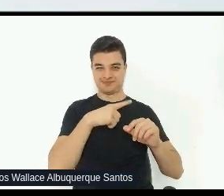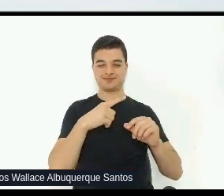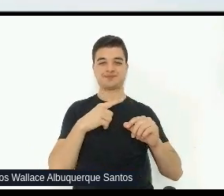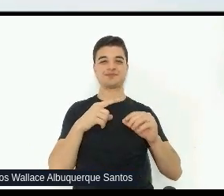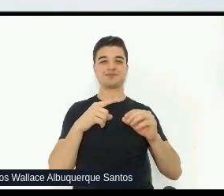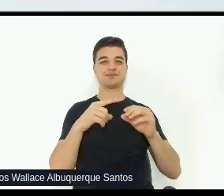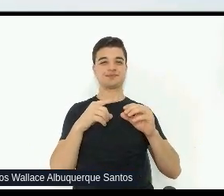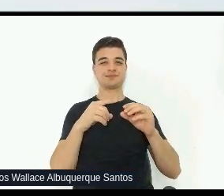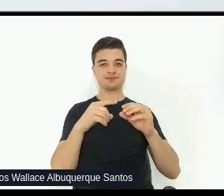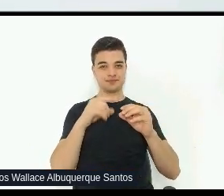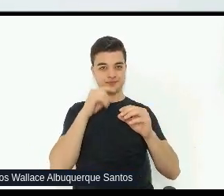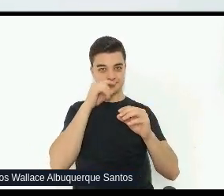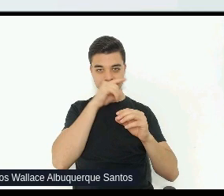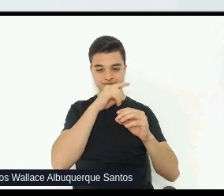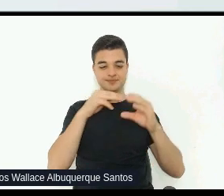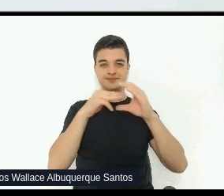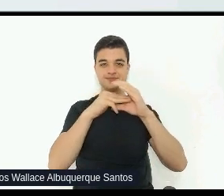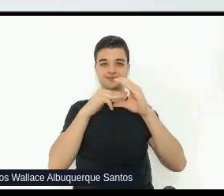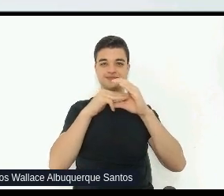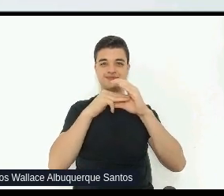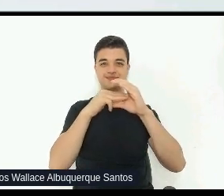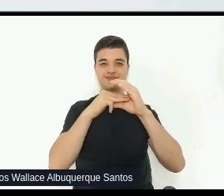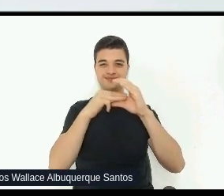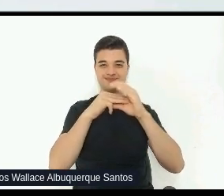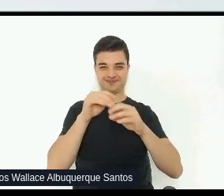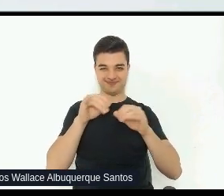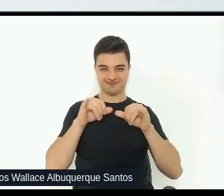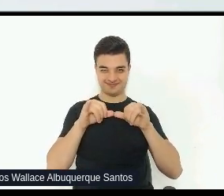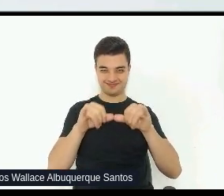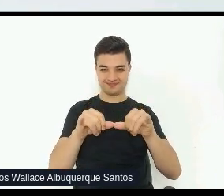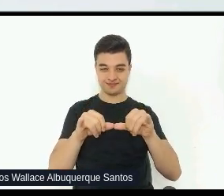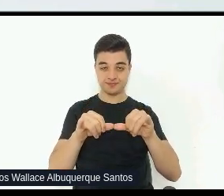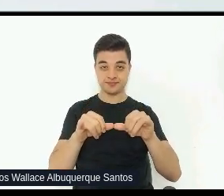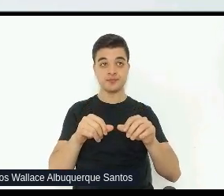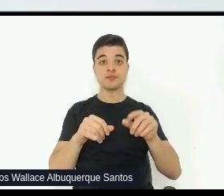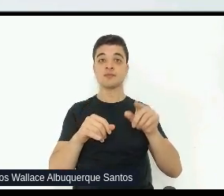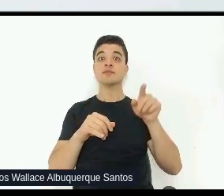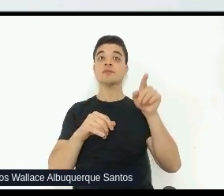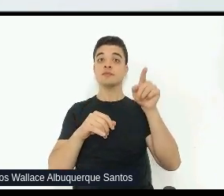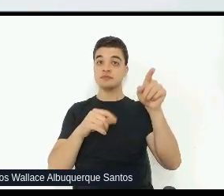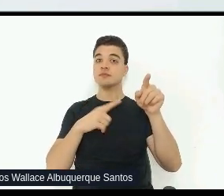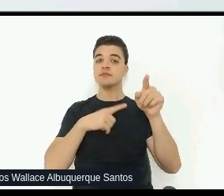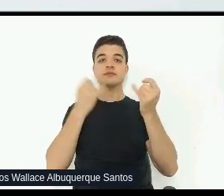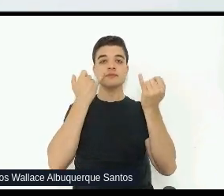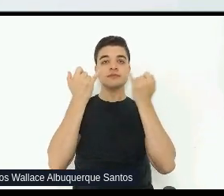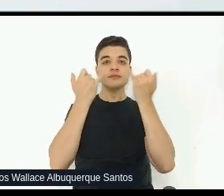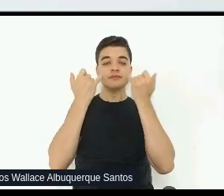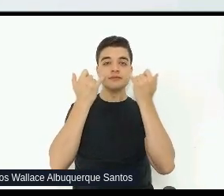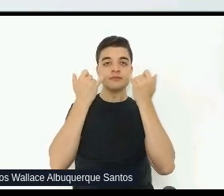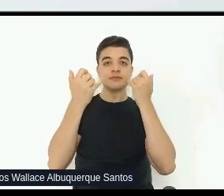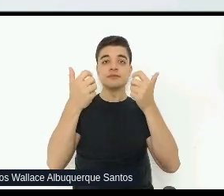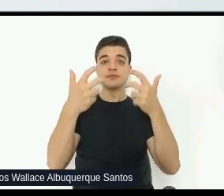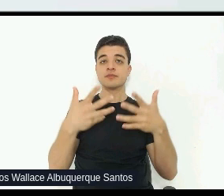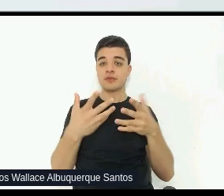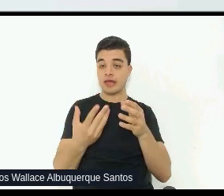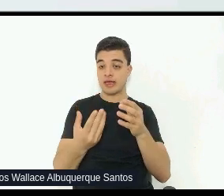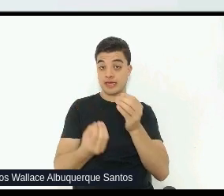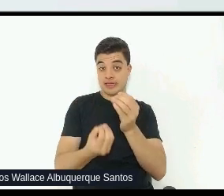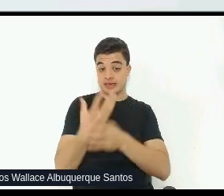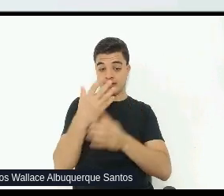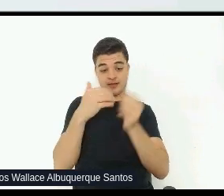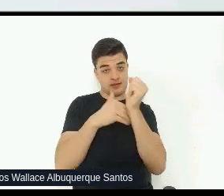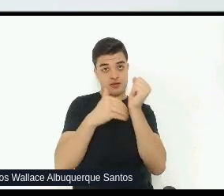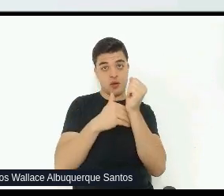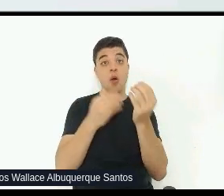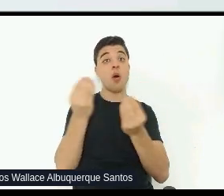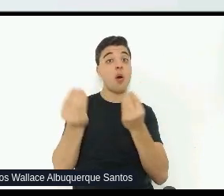login do Carrefour, em que ele vai me dando todas as informações de como é que eu posso criar uma senha, e, além disso, ele vai